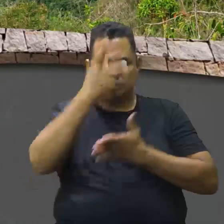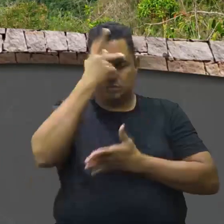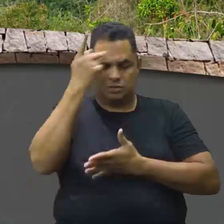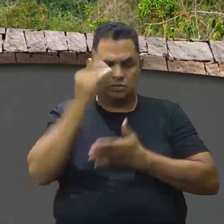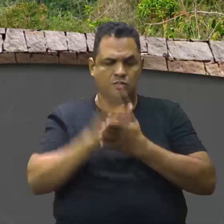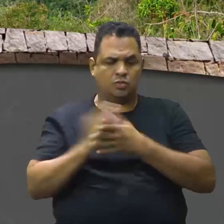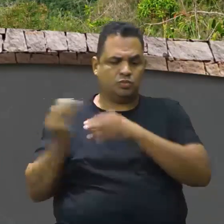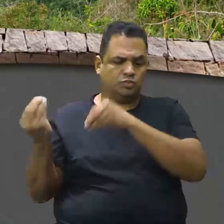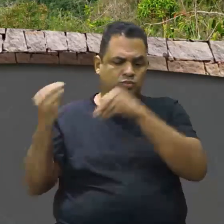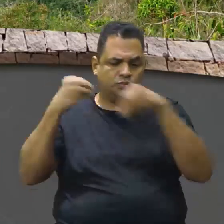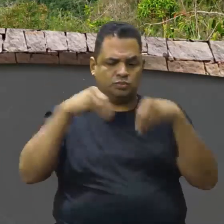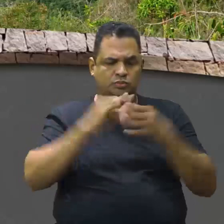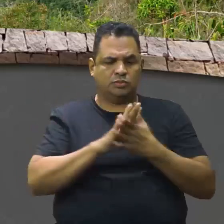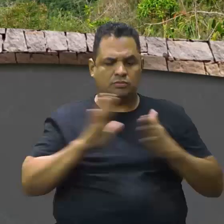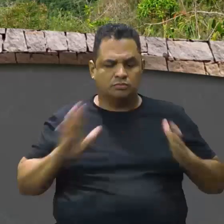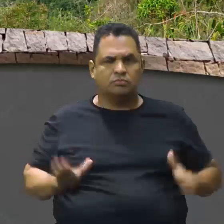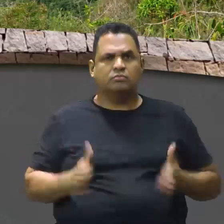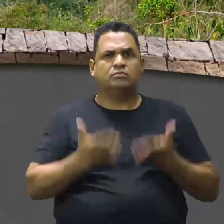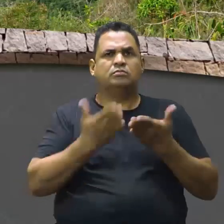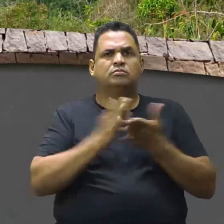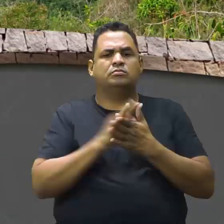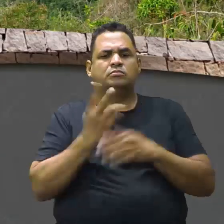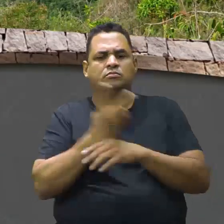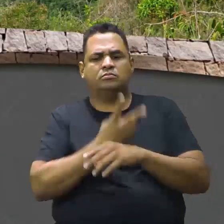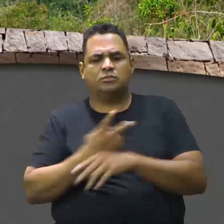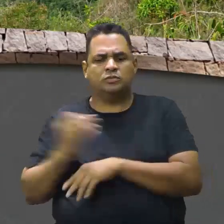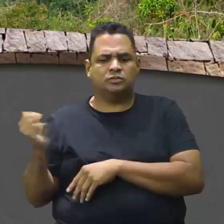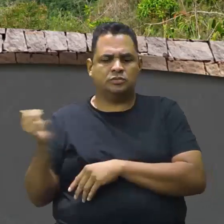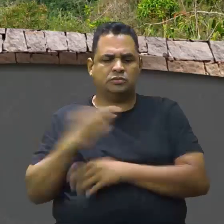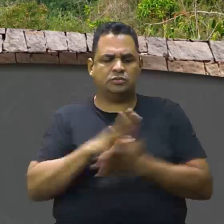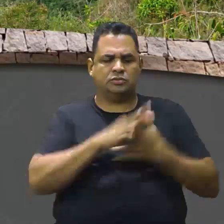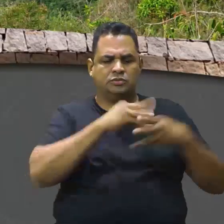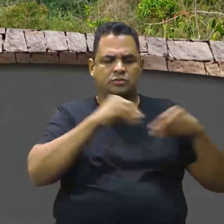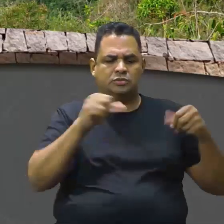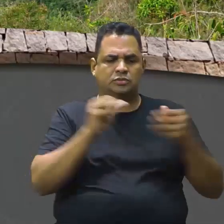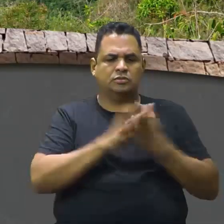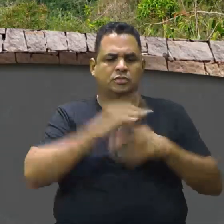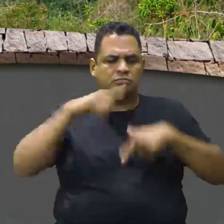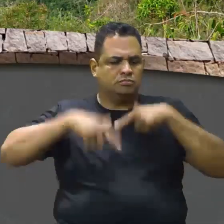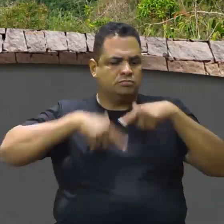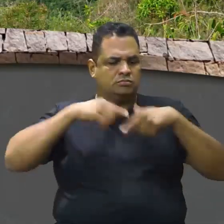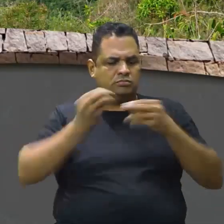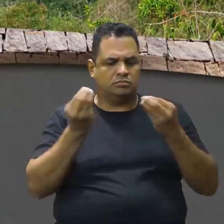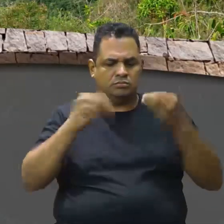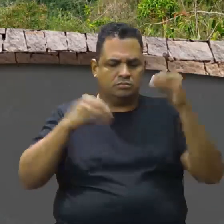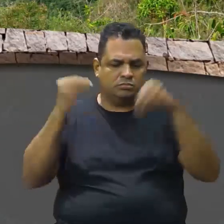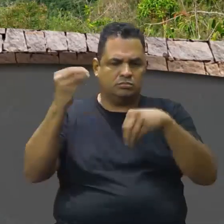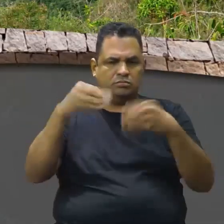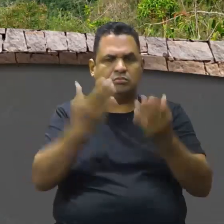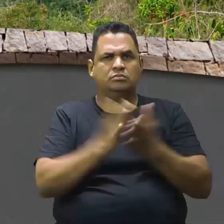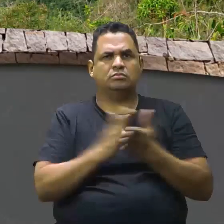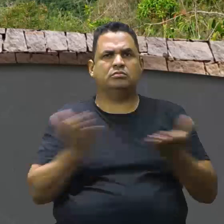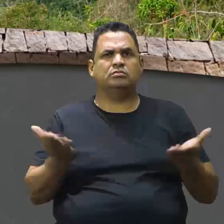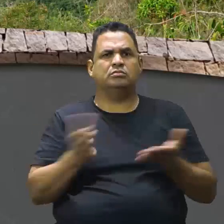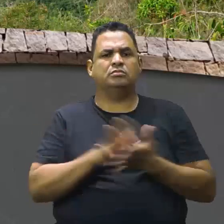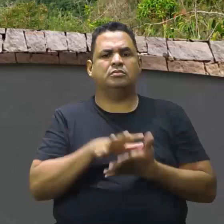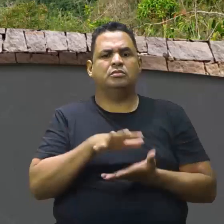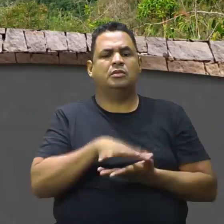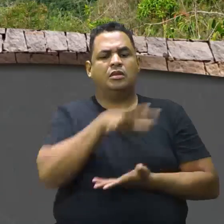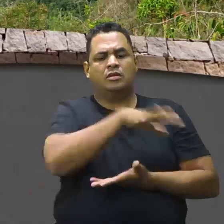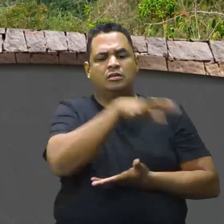período, motivadas aí em busca de novas terras para a produção, nessa área agora conhecida